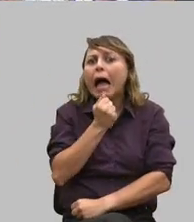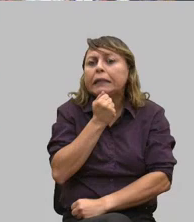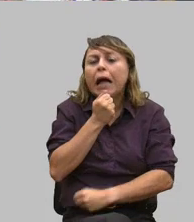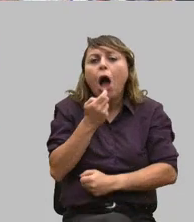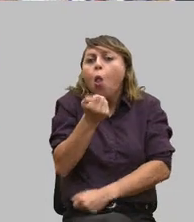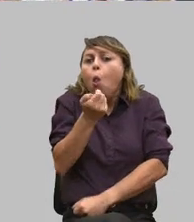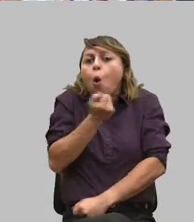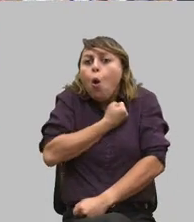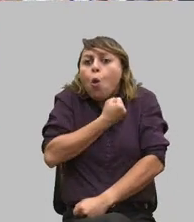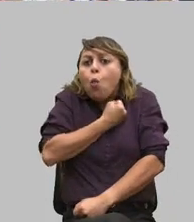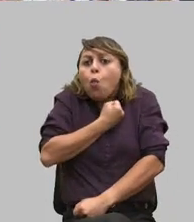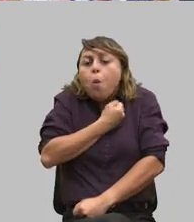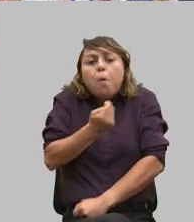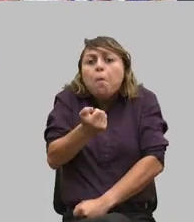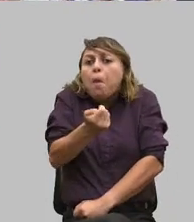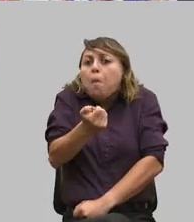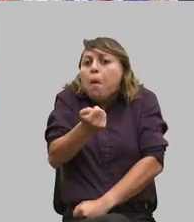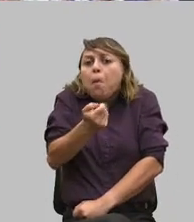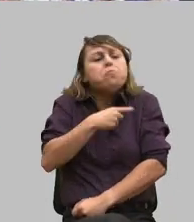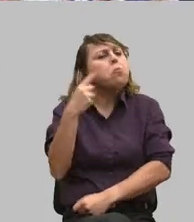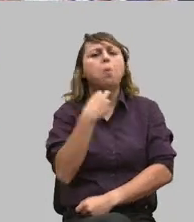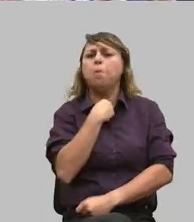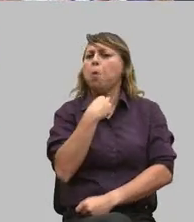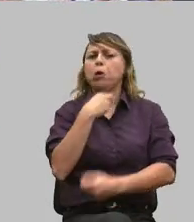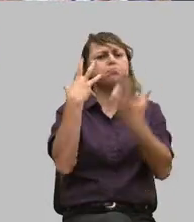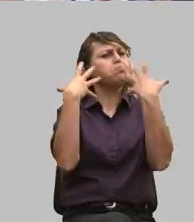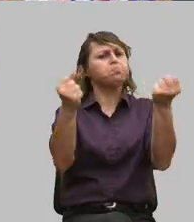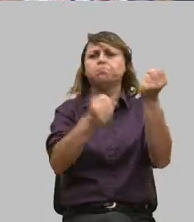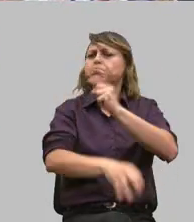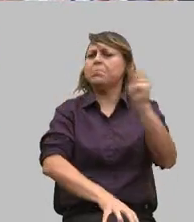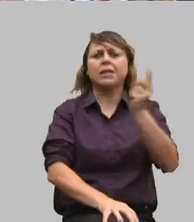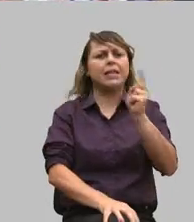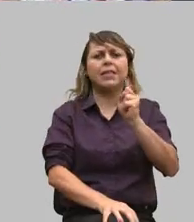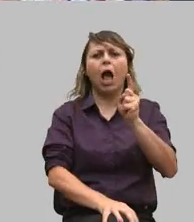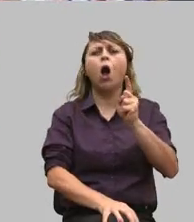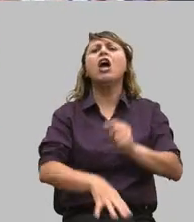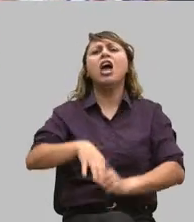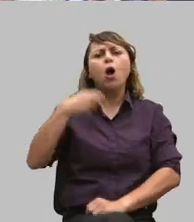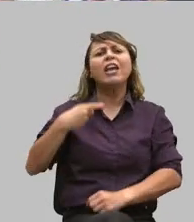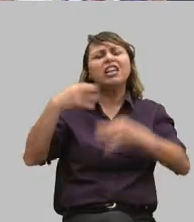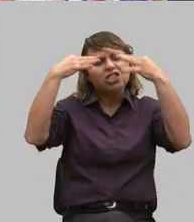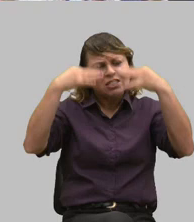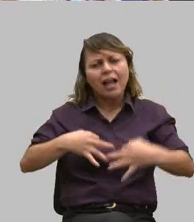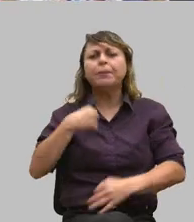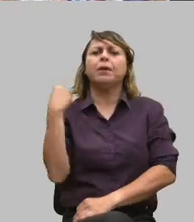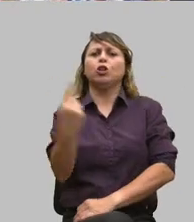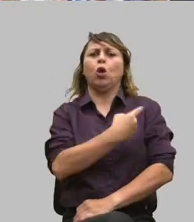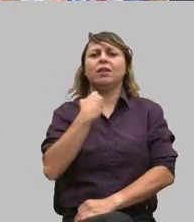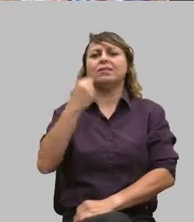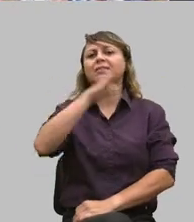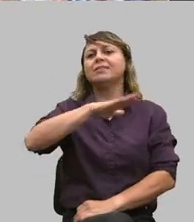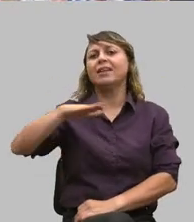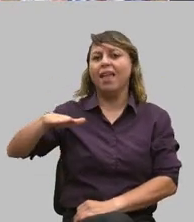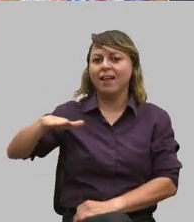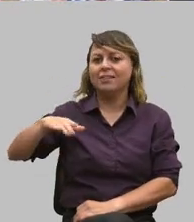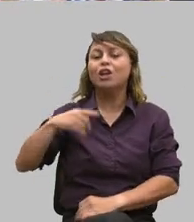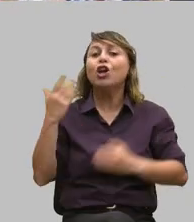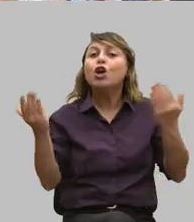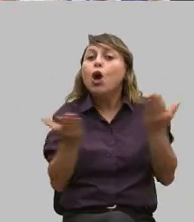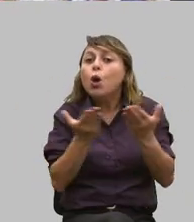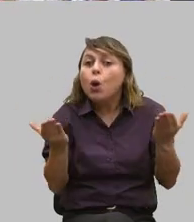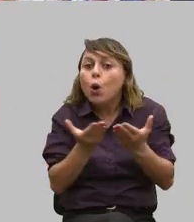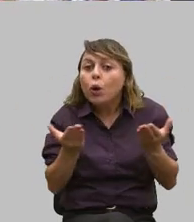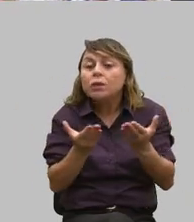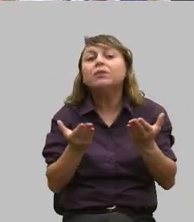pequeno e nós não podemos aceitar isso né Isso é questão de dignidade para nossas crianças e hoje né Nós estamos vendo aqui